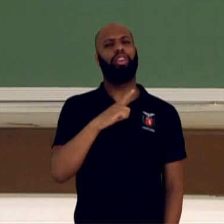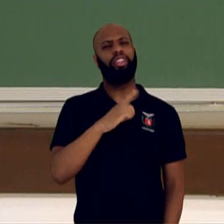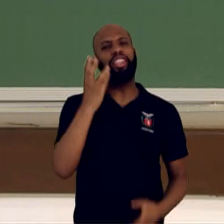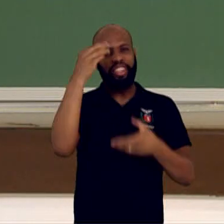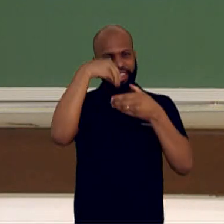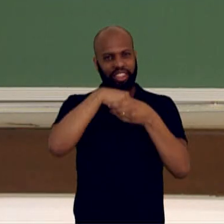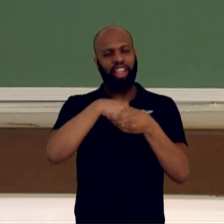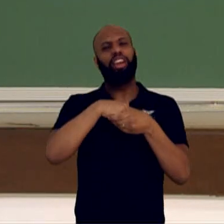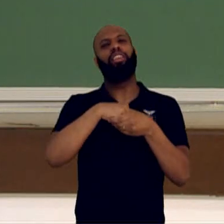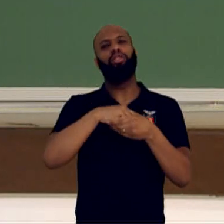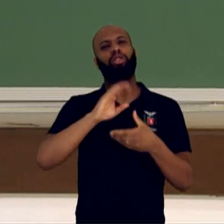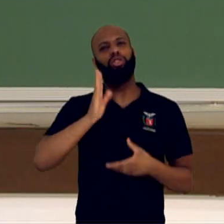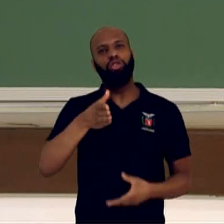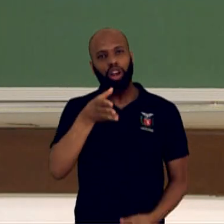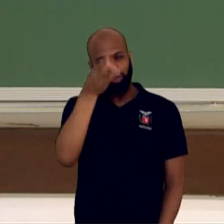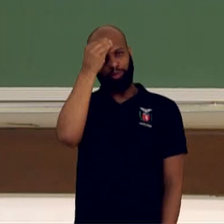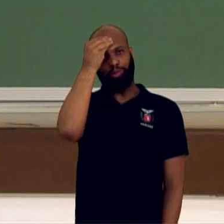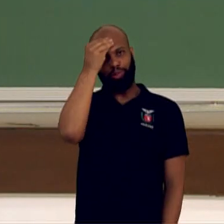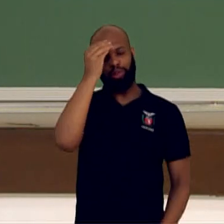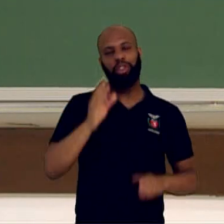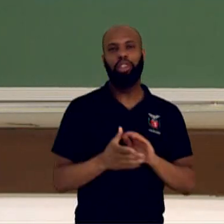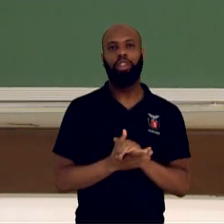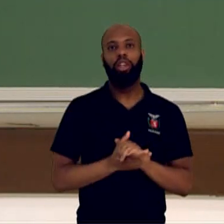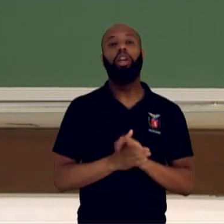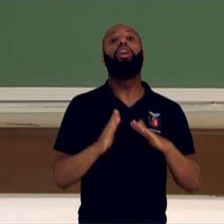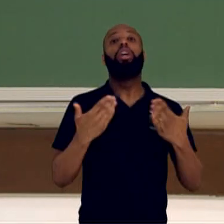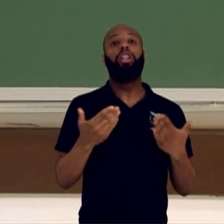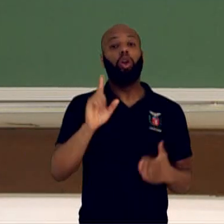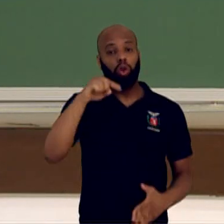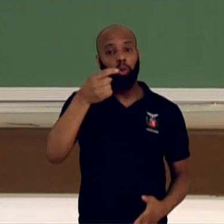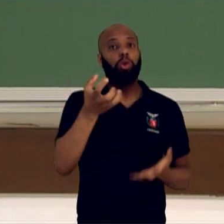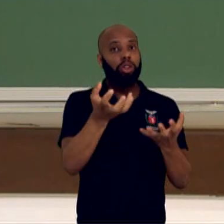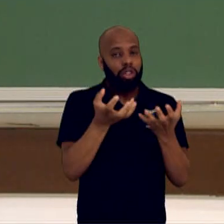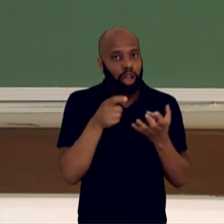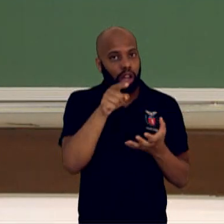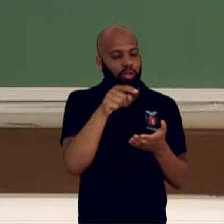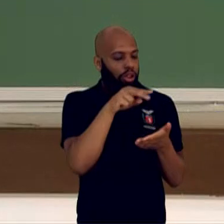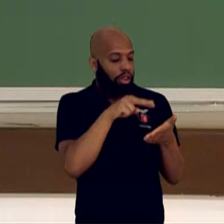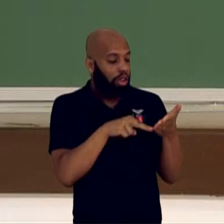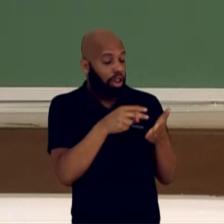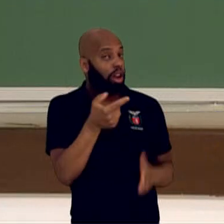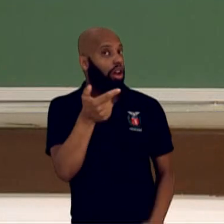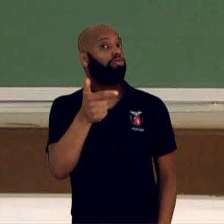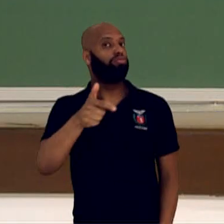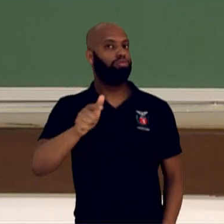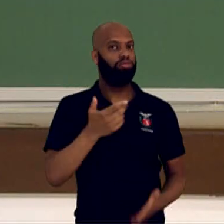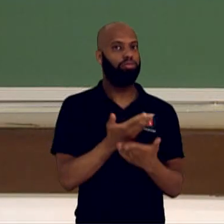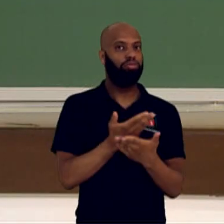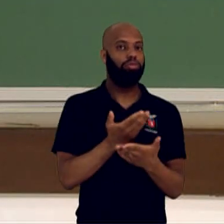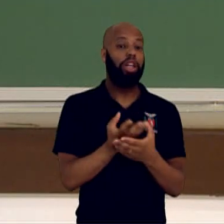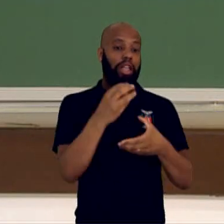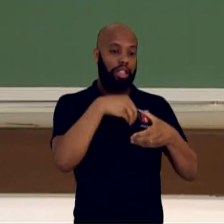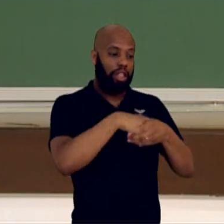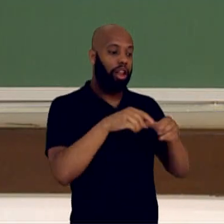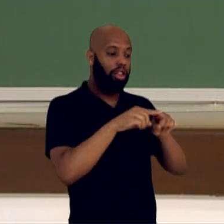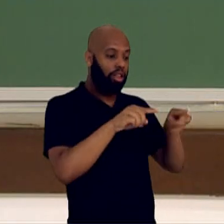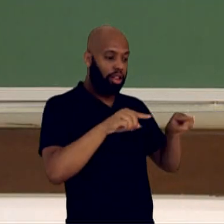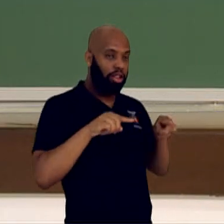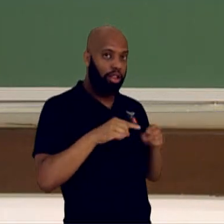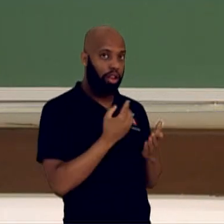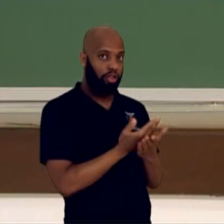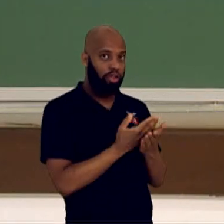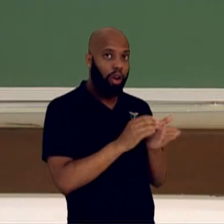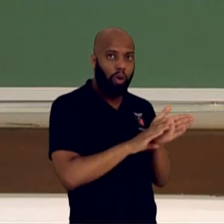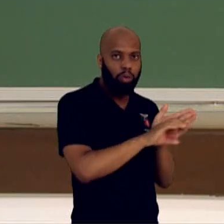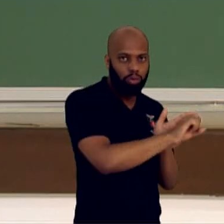né? Durante a aula, certo? Mas depois, ó, eu quero que você dê uma revisada nessa aula, hein? Lá no seu Classroom vai estar os